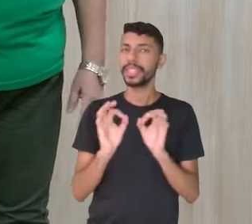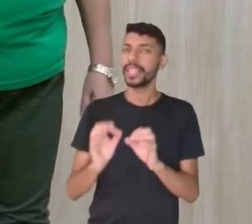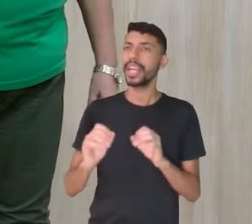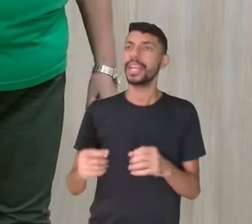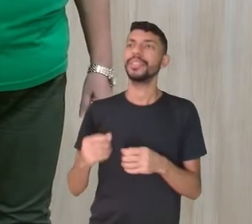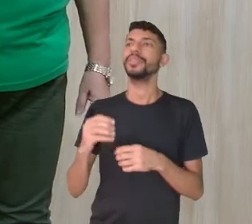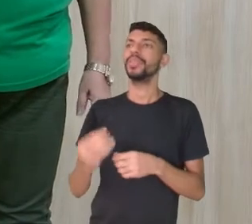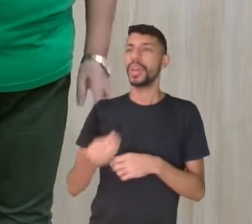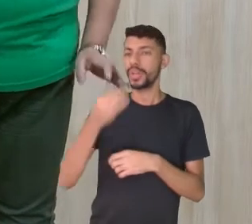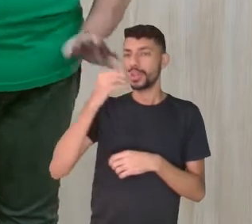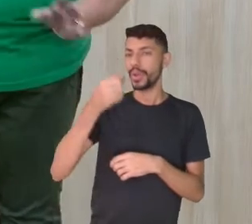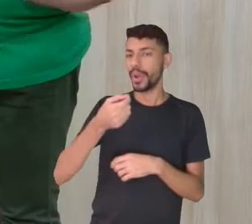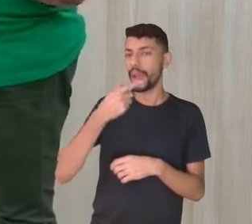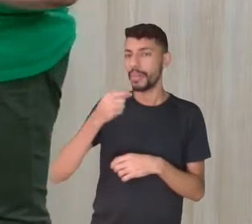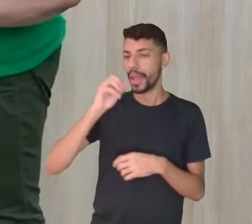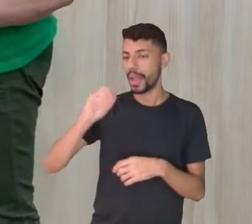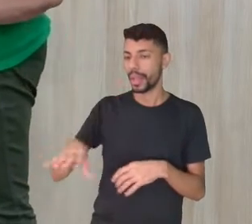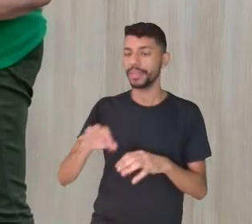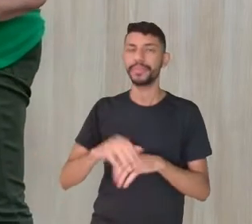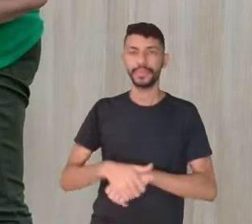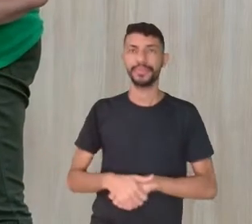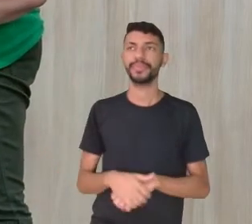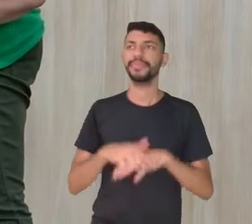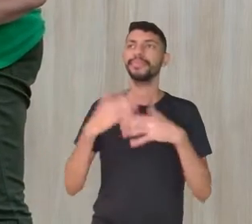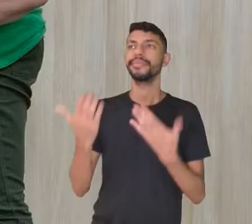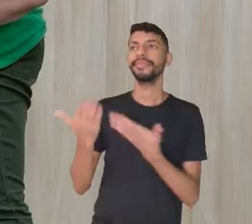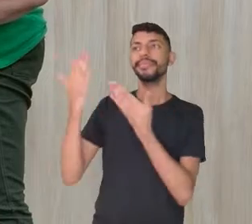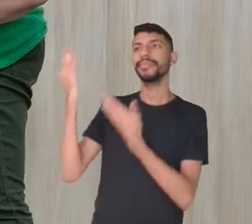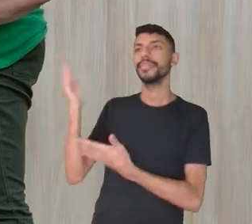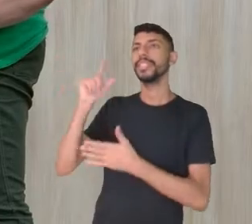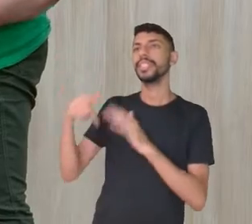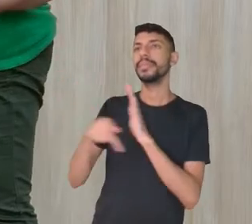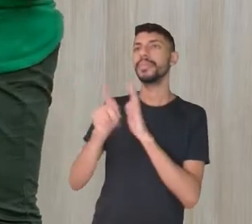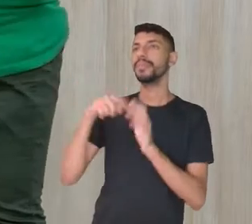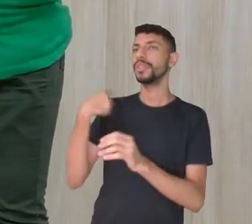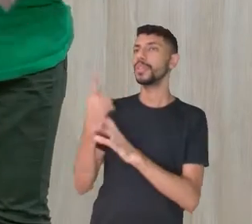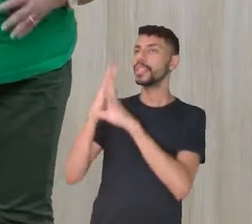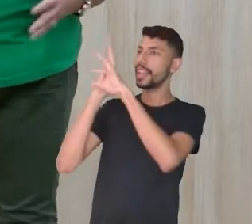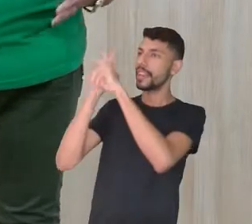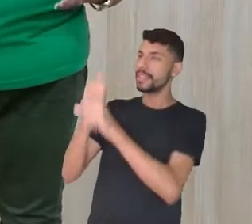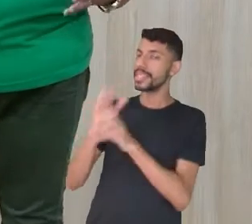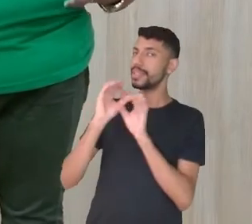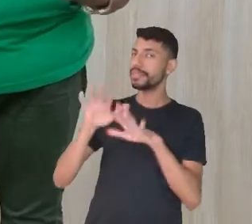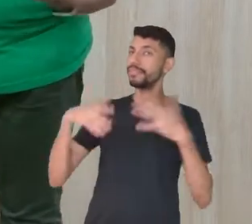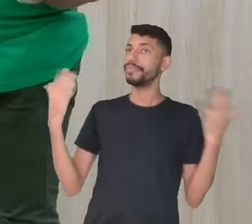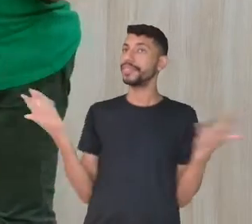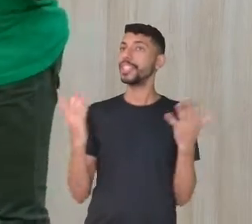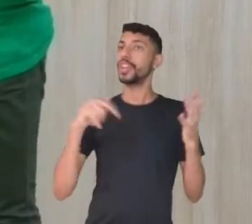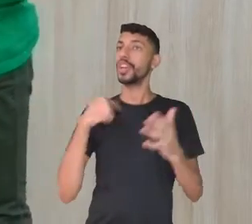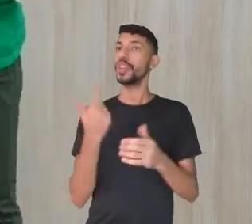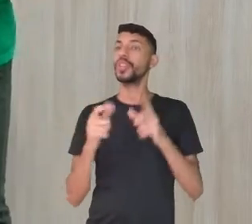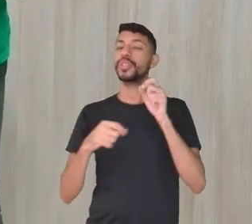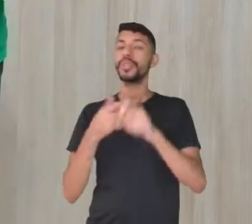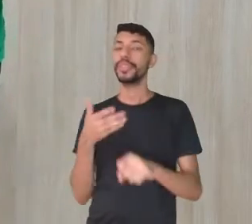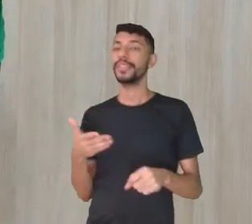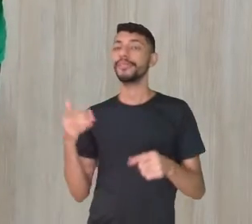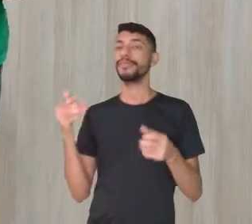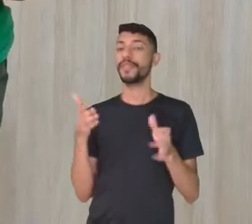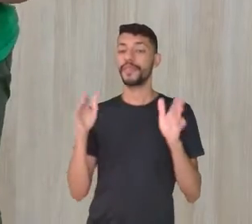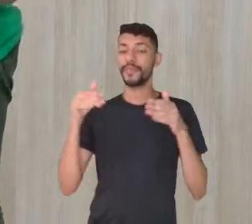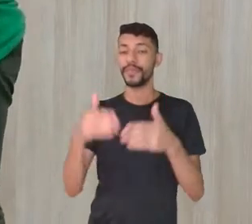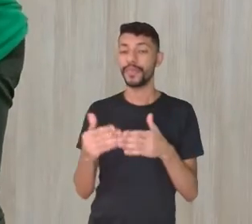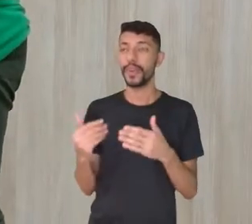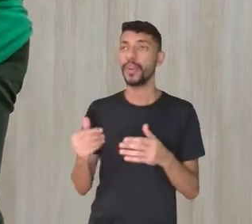destino para esses medicamentos. Então, essa foi a questão aí dessa nossa revisão. E agora nós vamos entrar num mundo